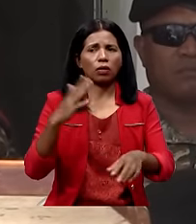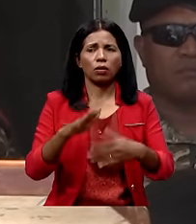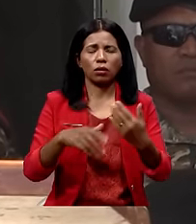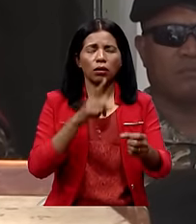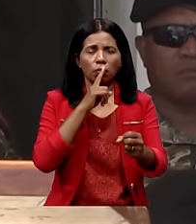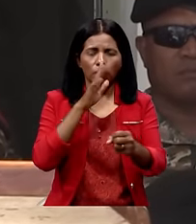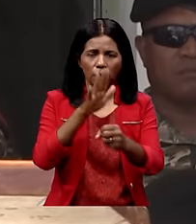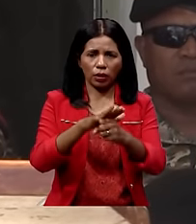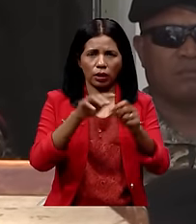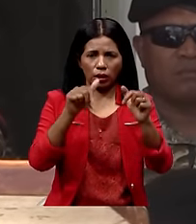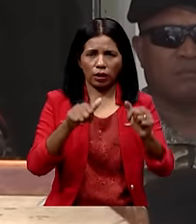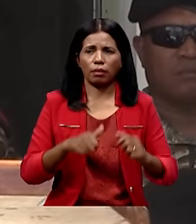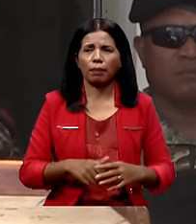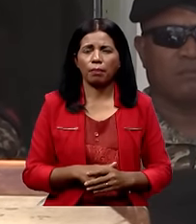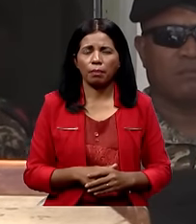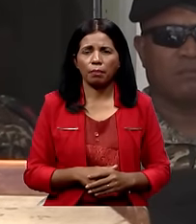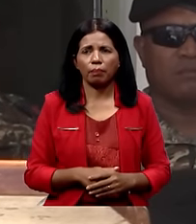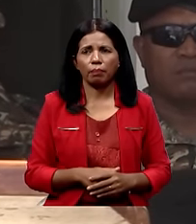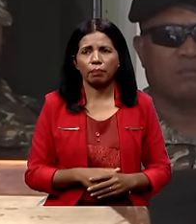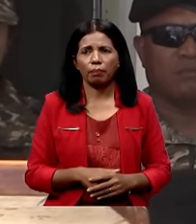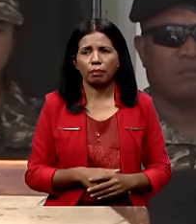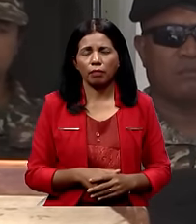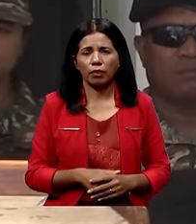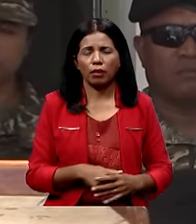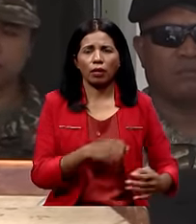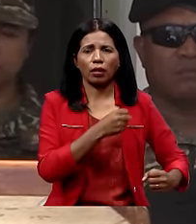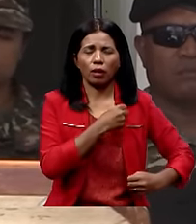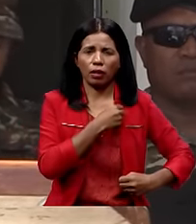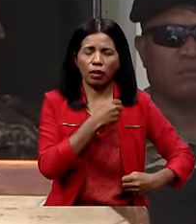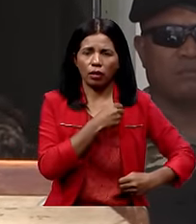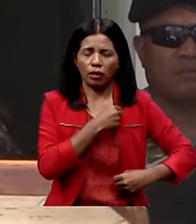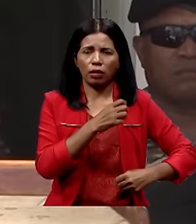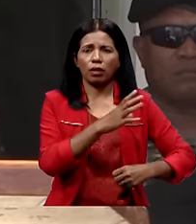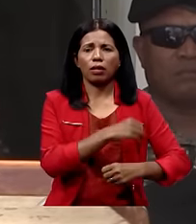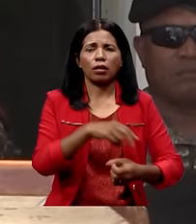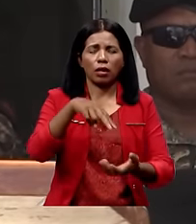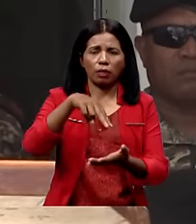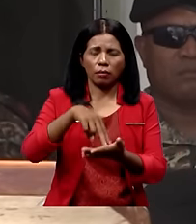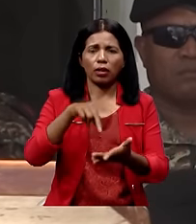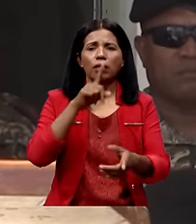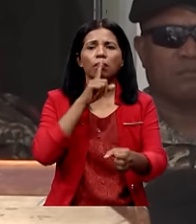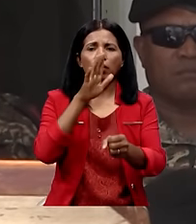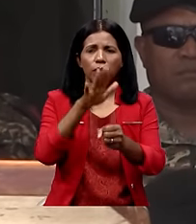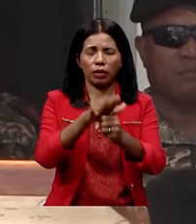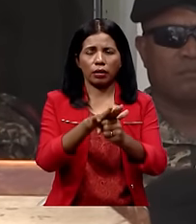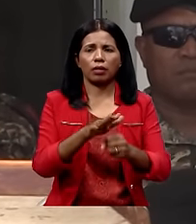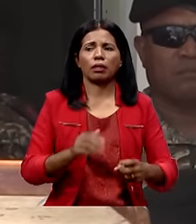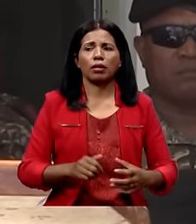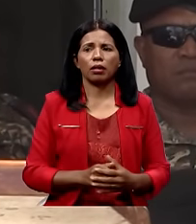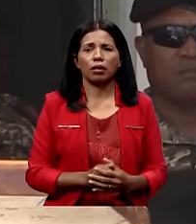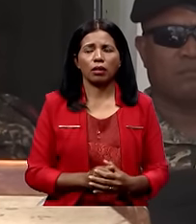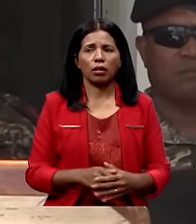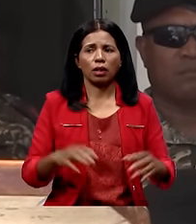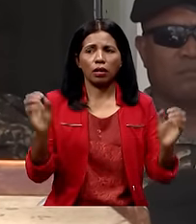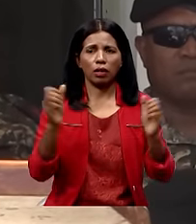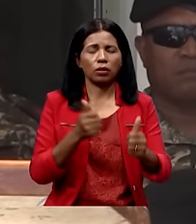ida né? Maca, militar componente naval nian uhin hambrik jura maka la